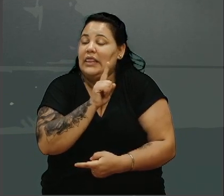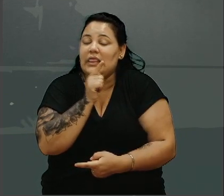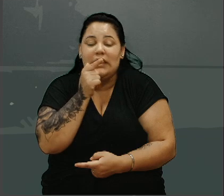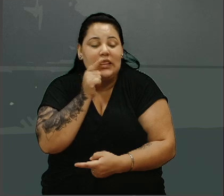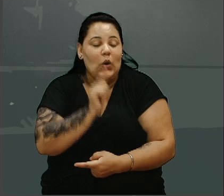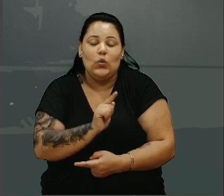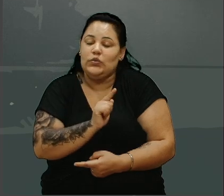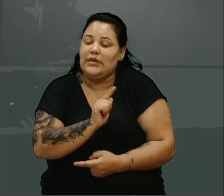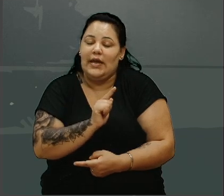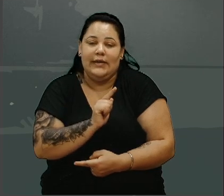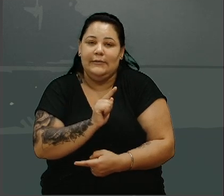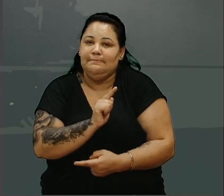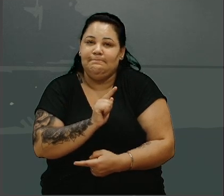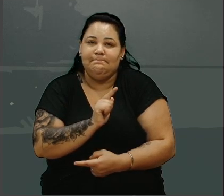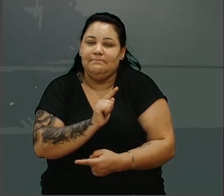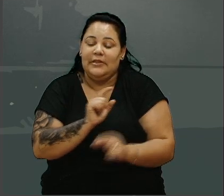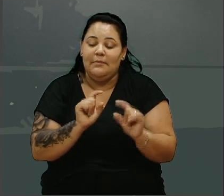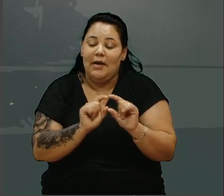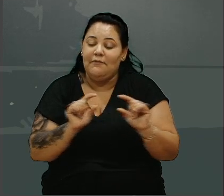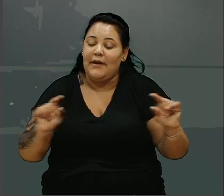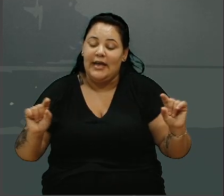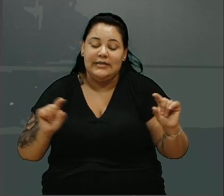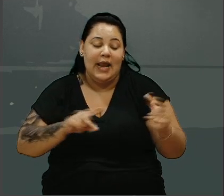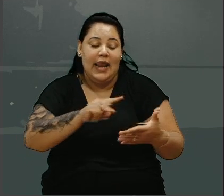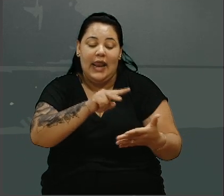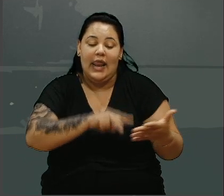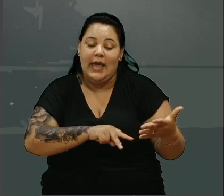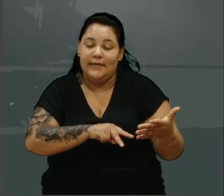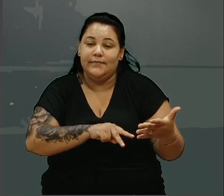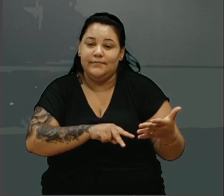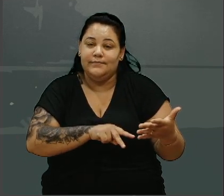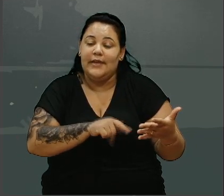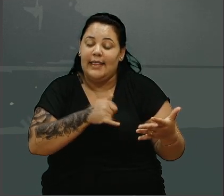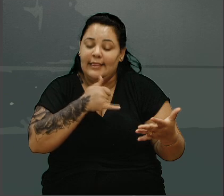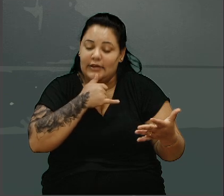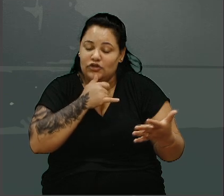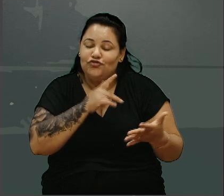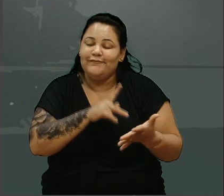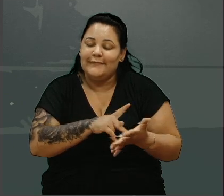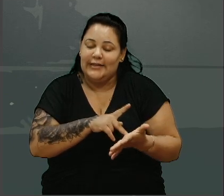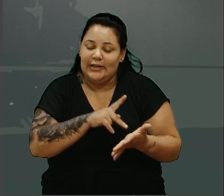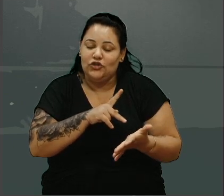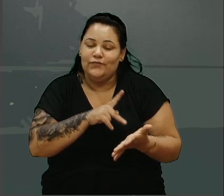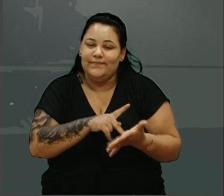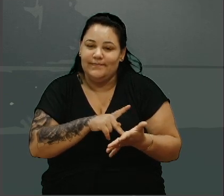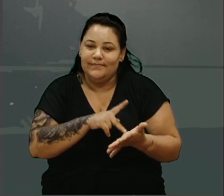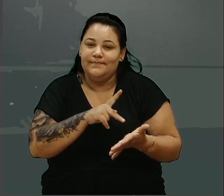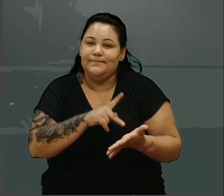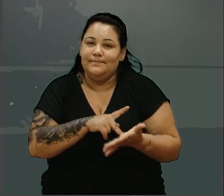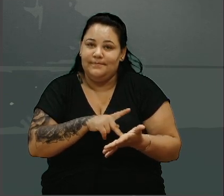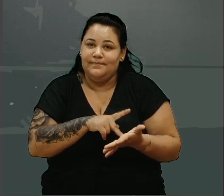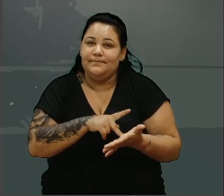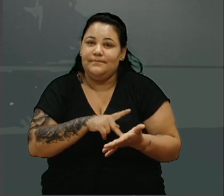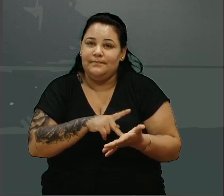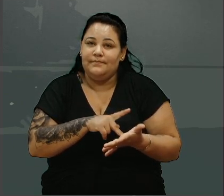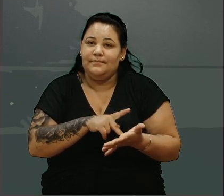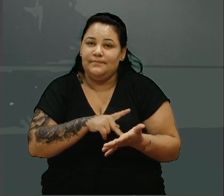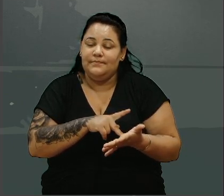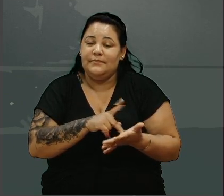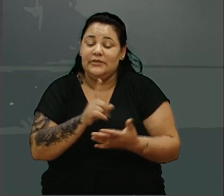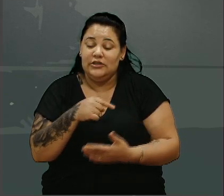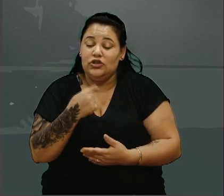conseguem formar uma frase. E isso é muito triste. E isso nós vamos atacar